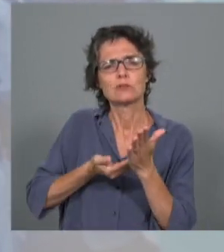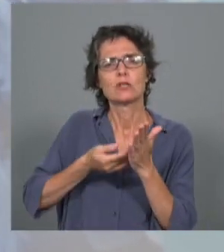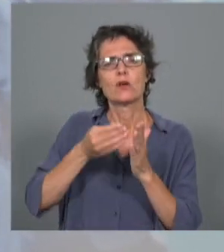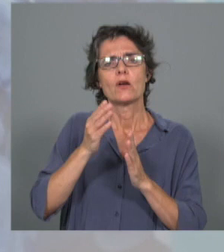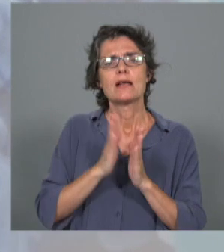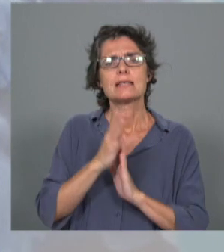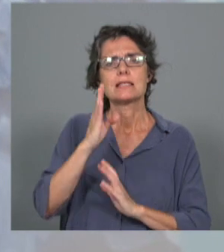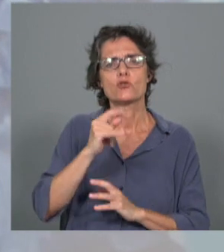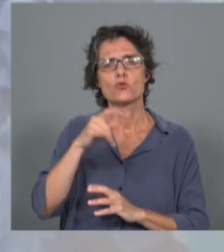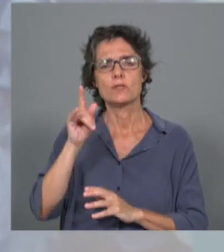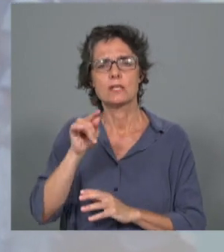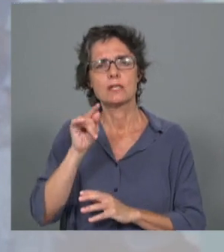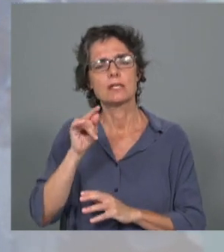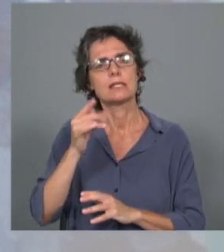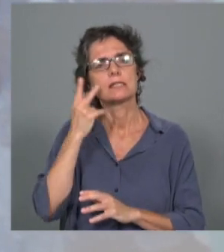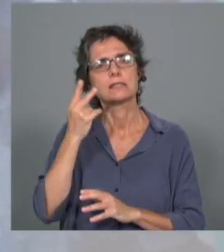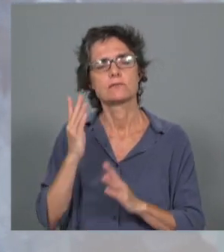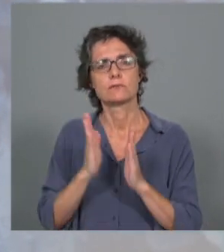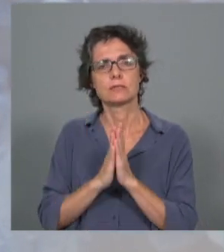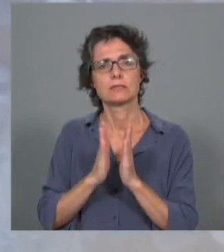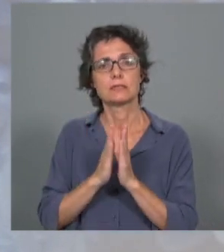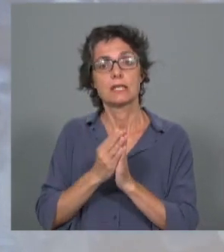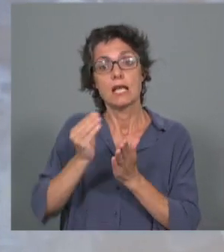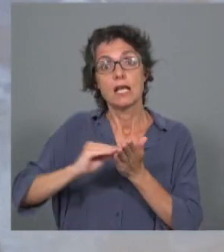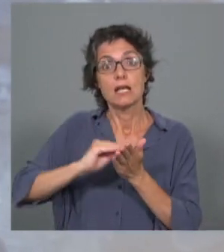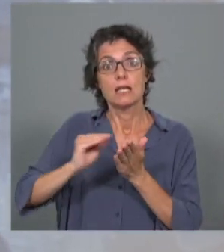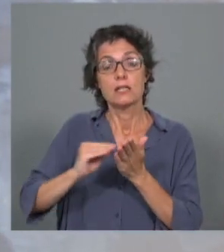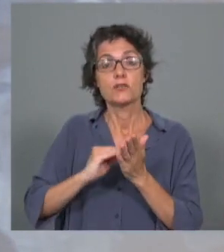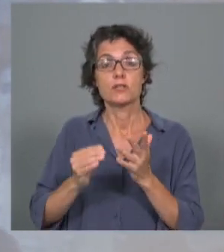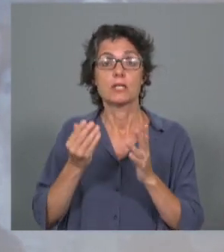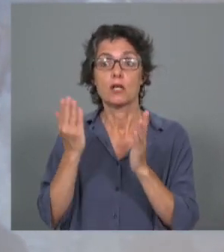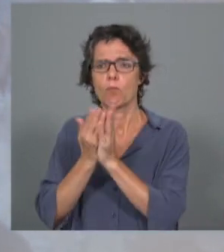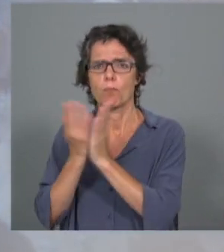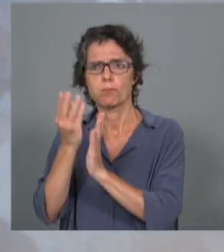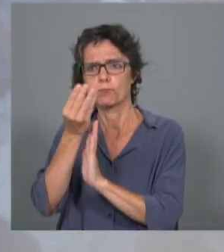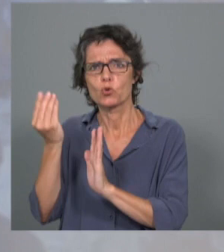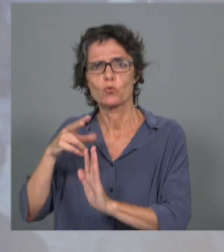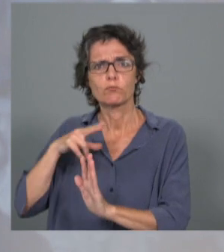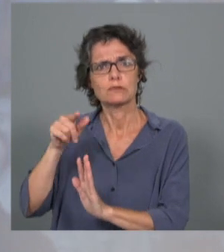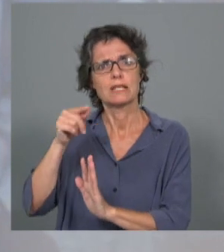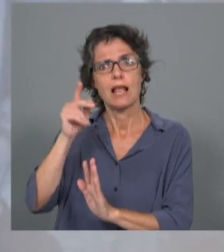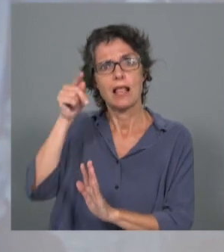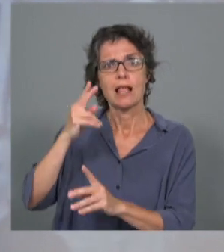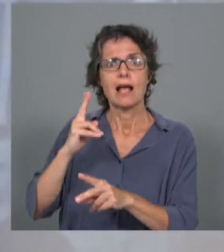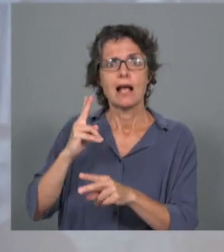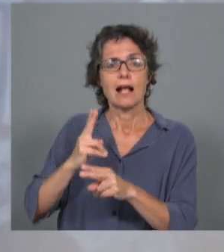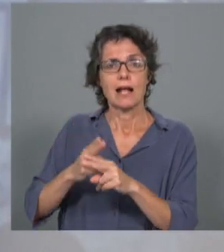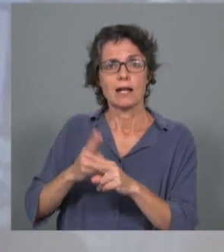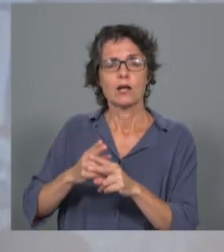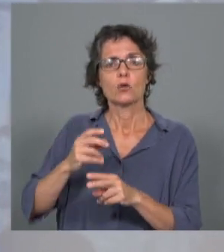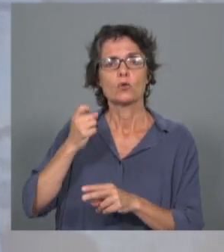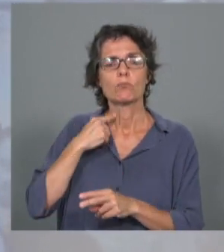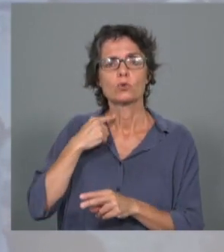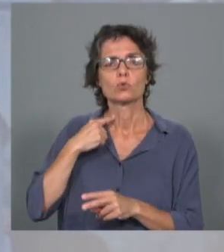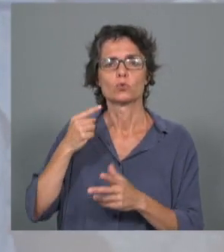por estudantes de Portugal que estão em Roma, em vários cursos de doutoramento nas várias áreas da teologia. O padre